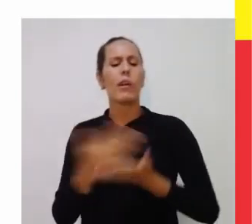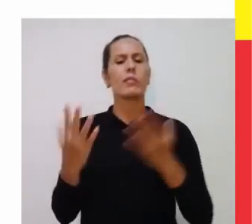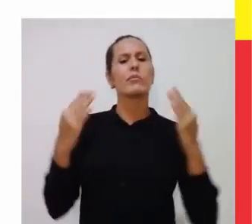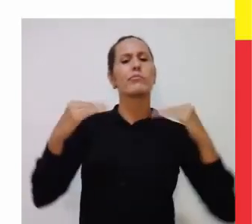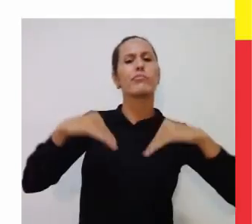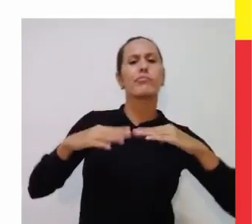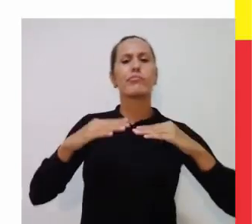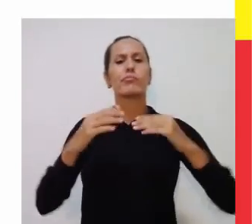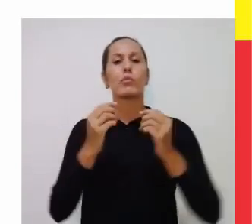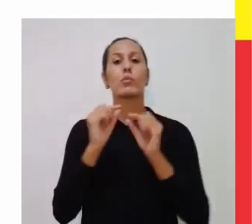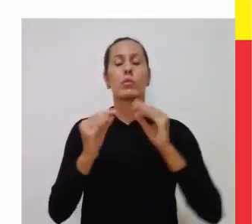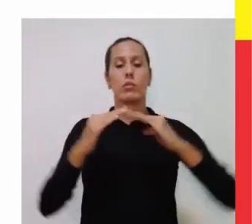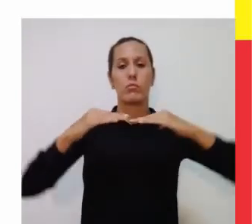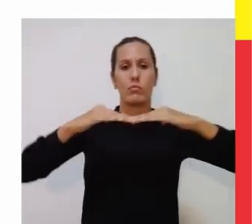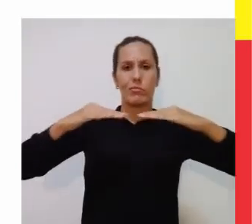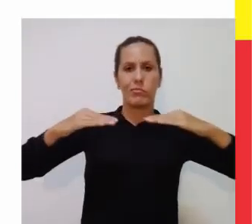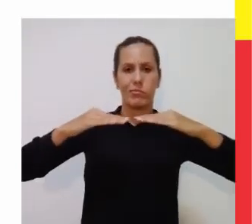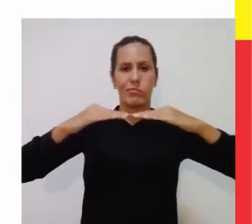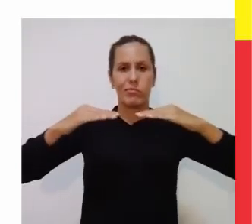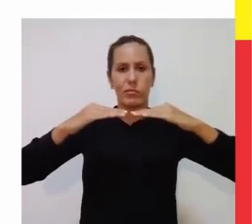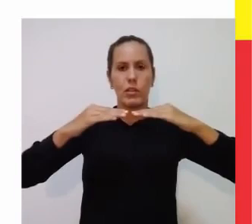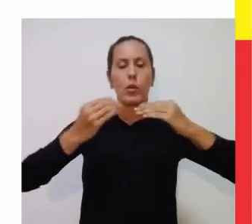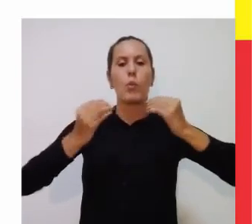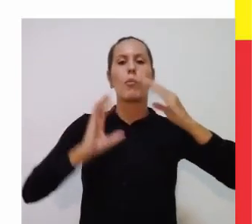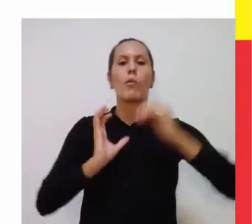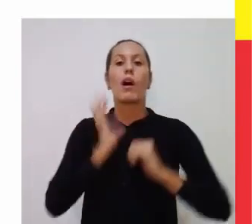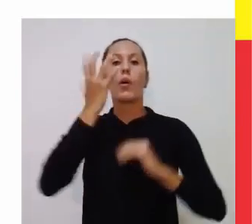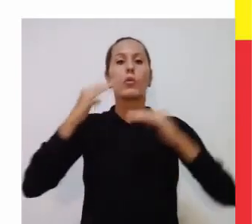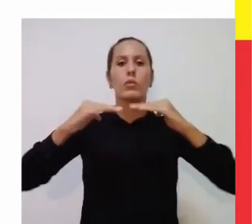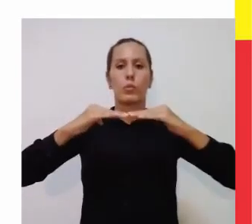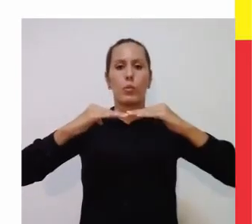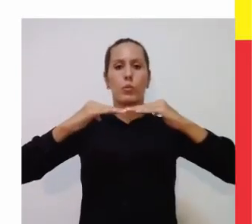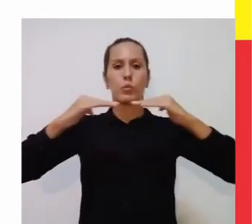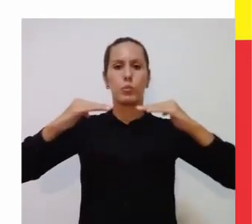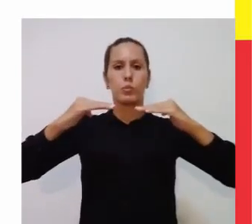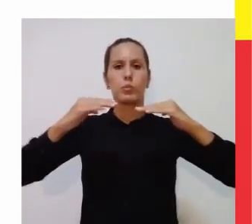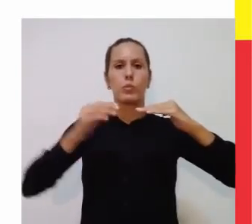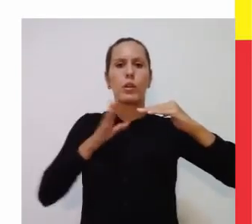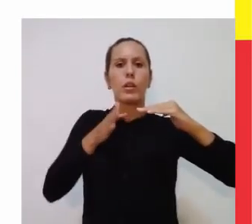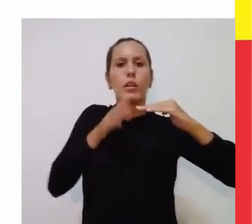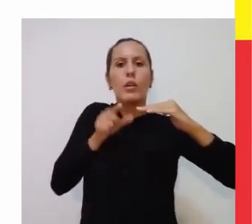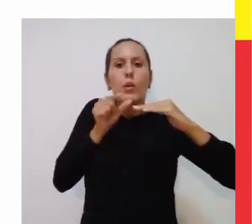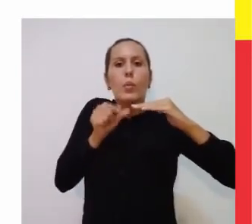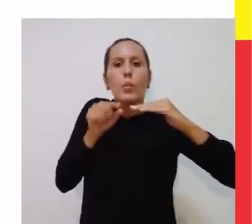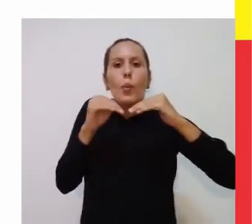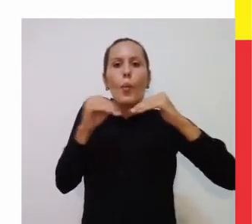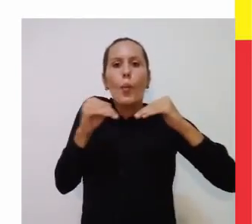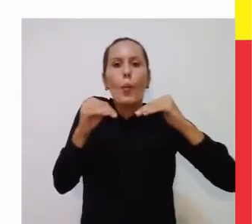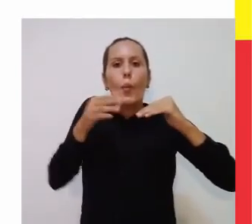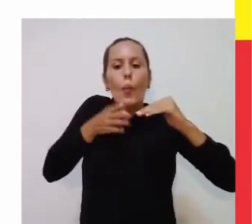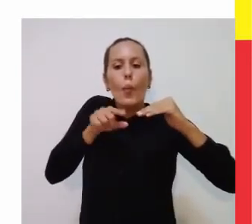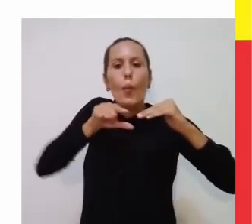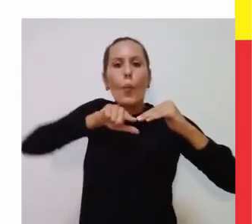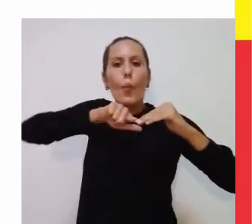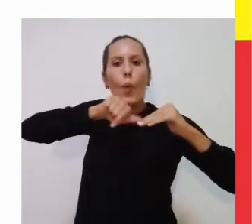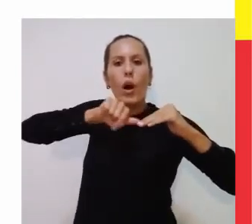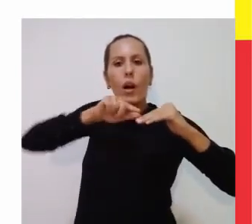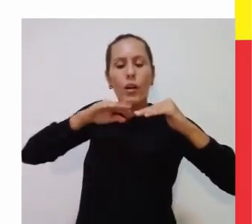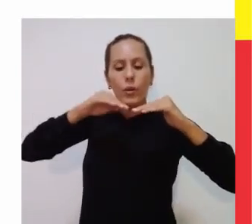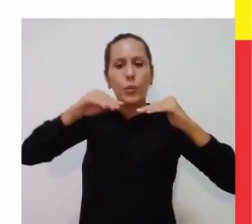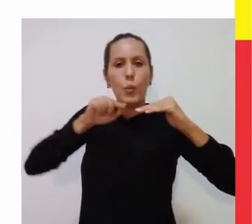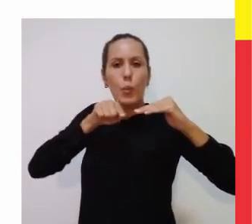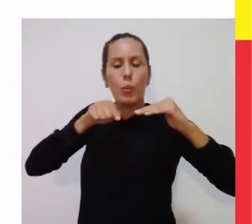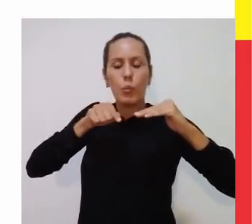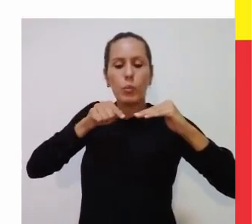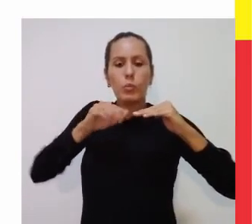Então, nesse afastamento do magma, ele começa a passar por essas